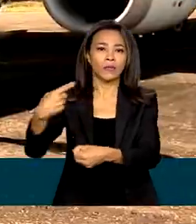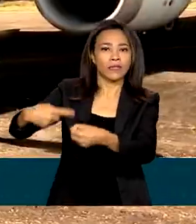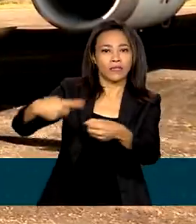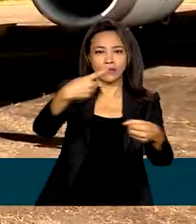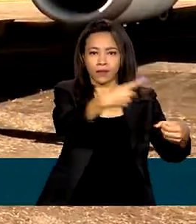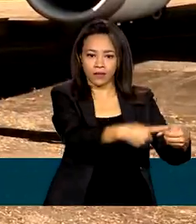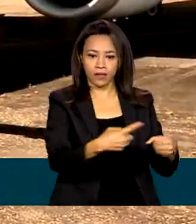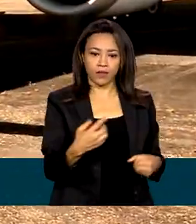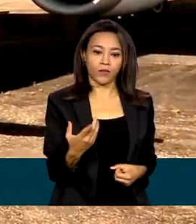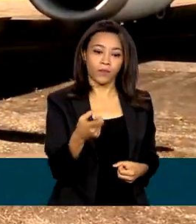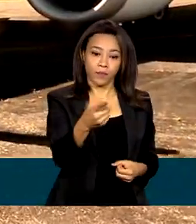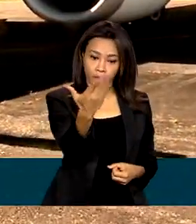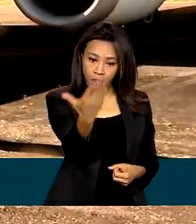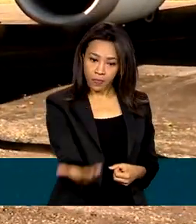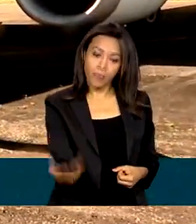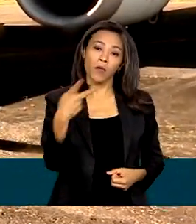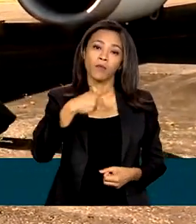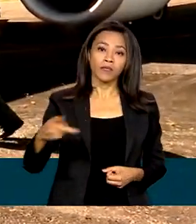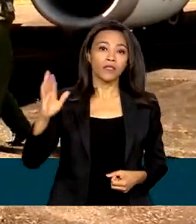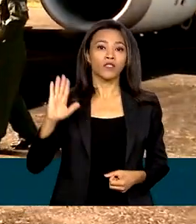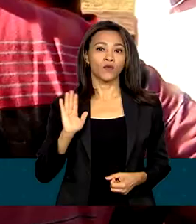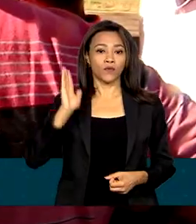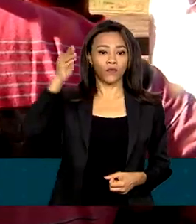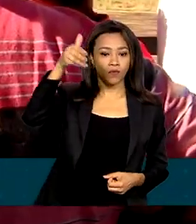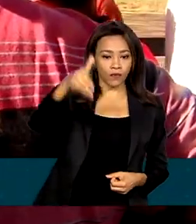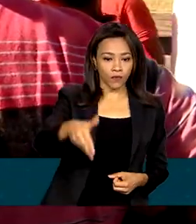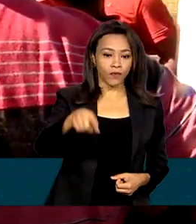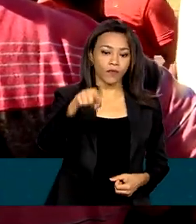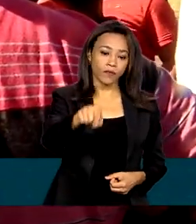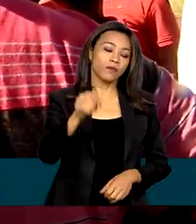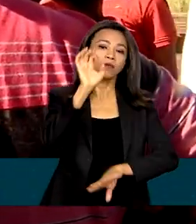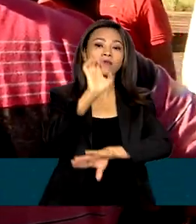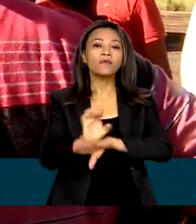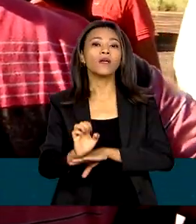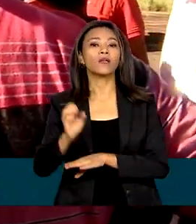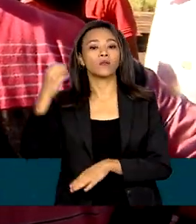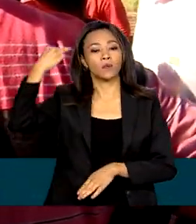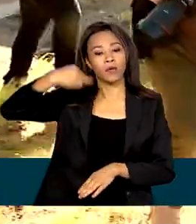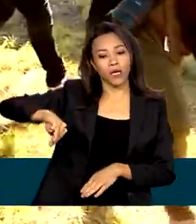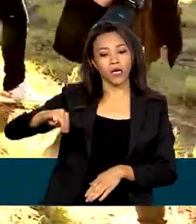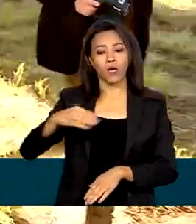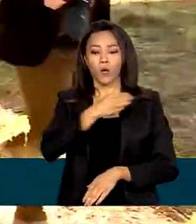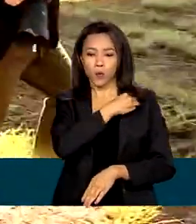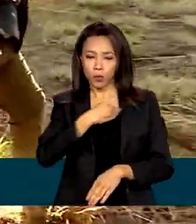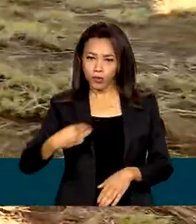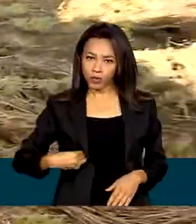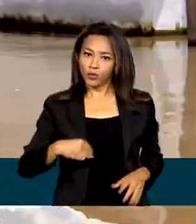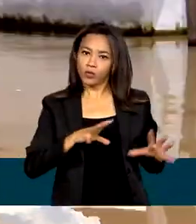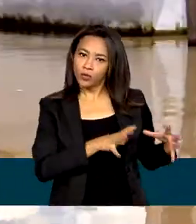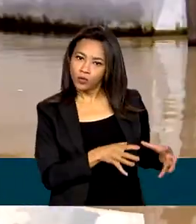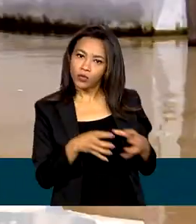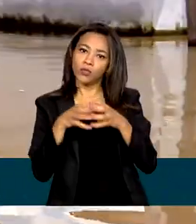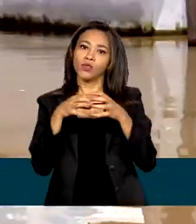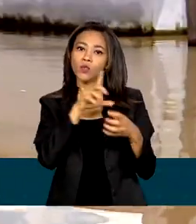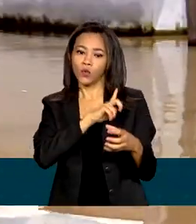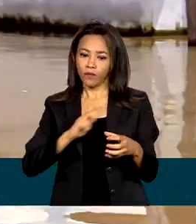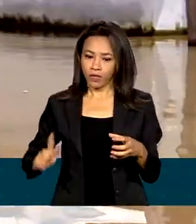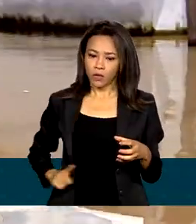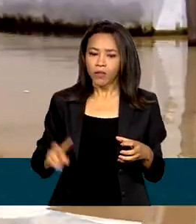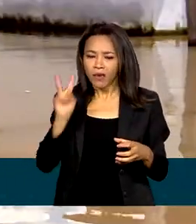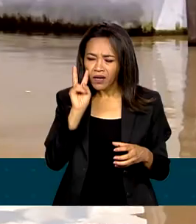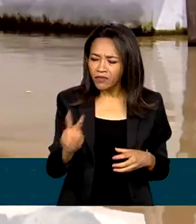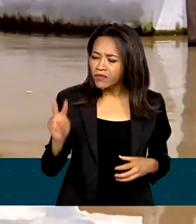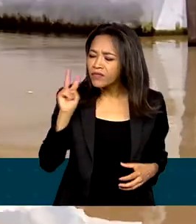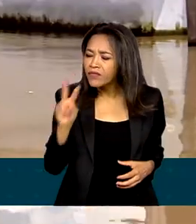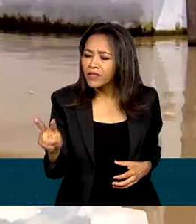Pedreiras. O presidente foi ao Maranhão acompanhado do governador do estado e ministros para ver de perto a situação dos